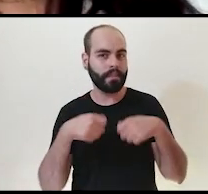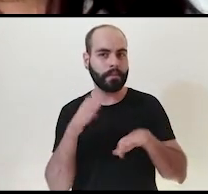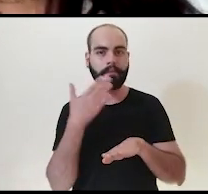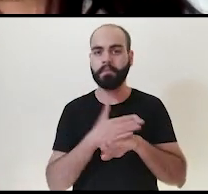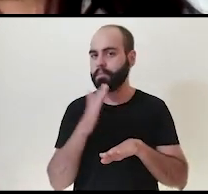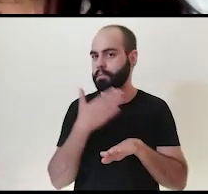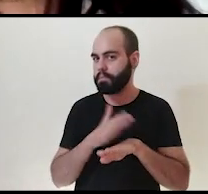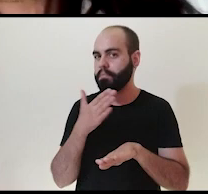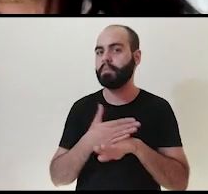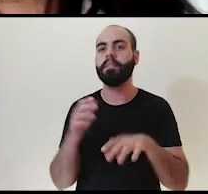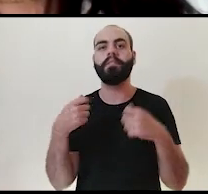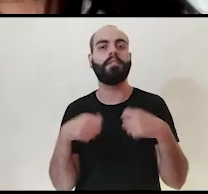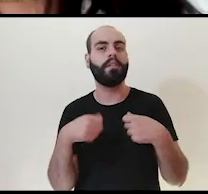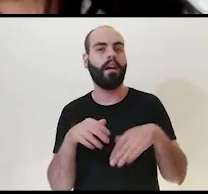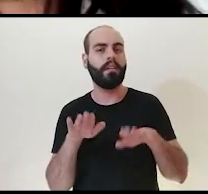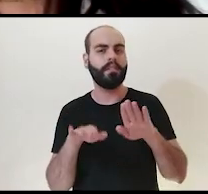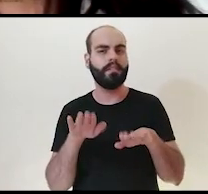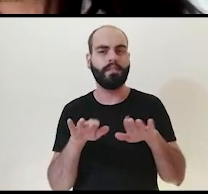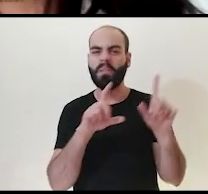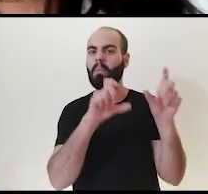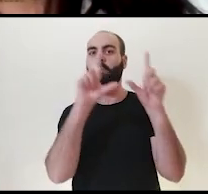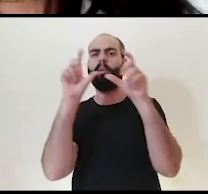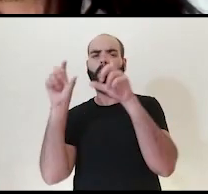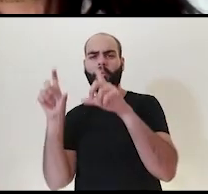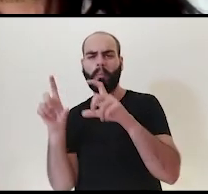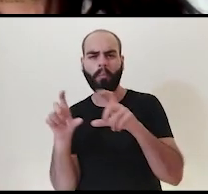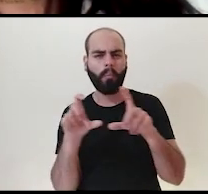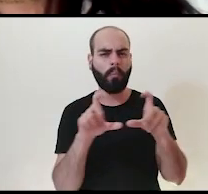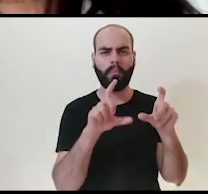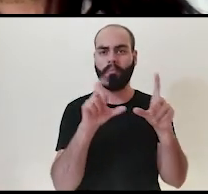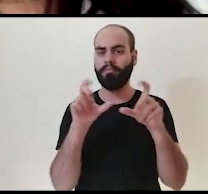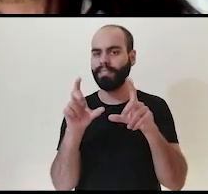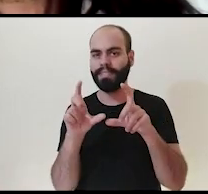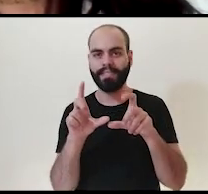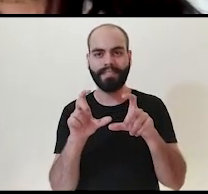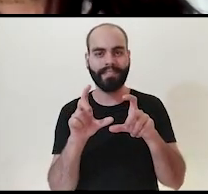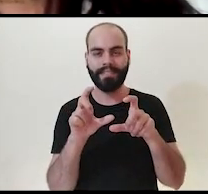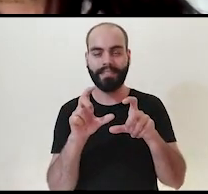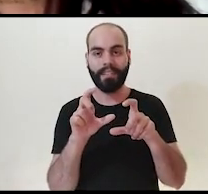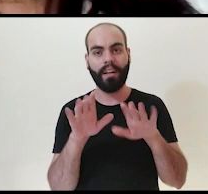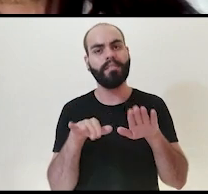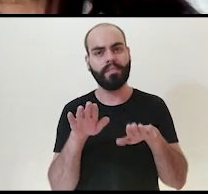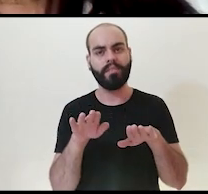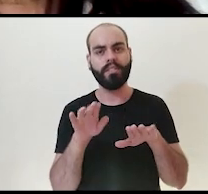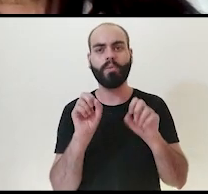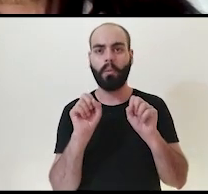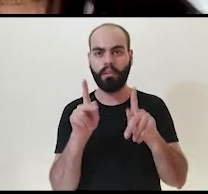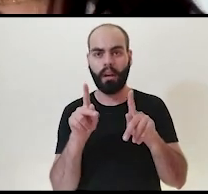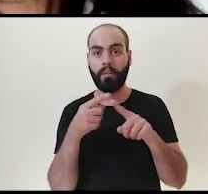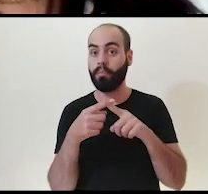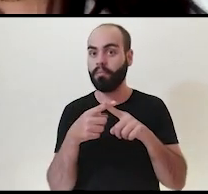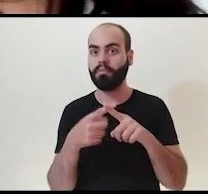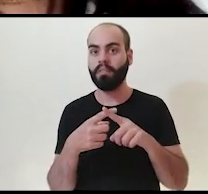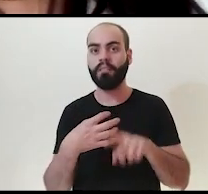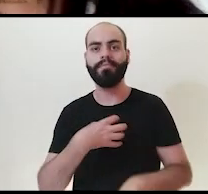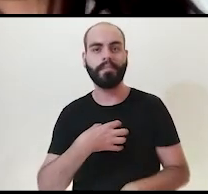que, porque às vezes a gente faz no automático e fazendo automático também tá ok, porque às vezes é o sentimento do